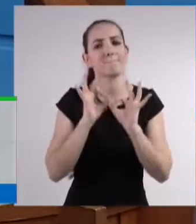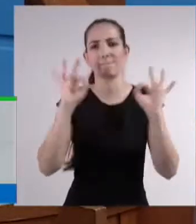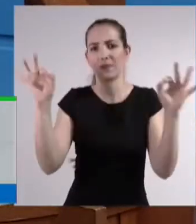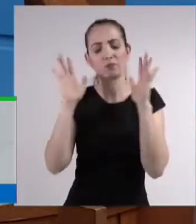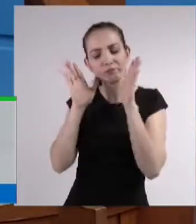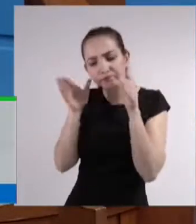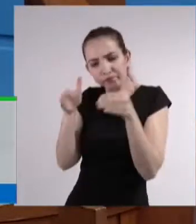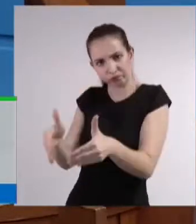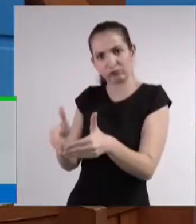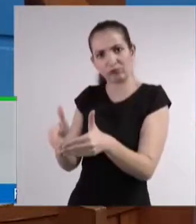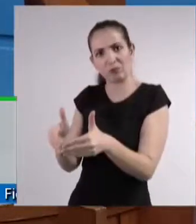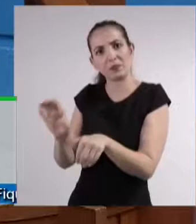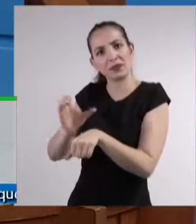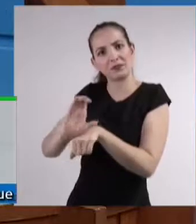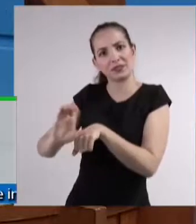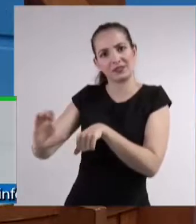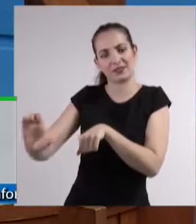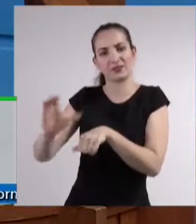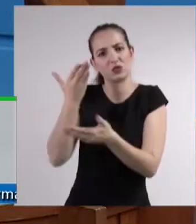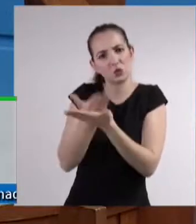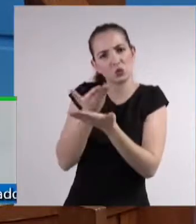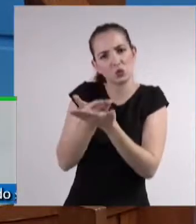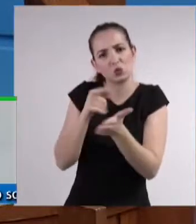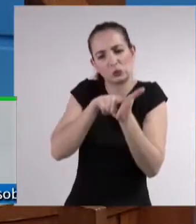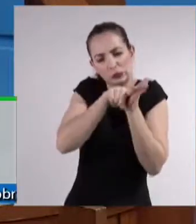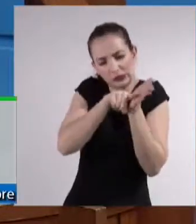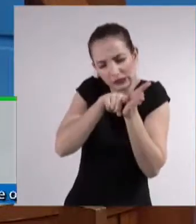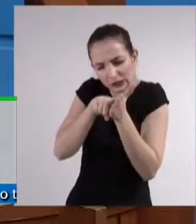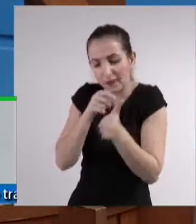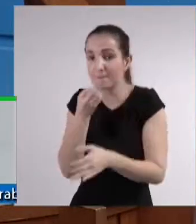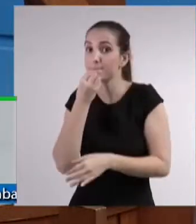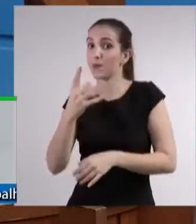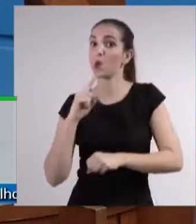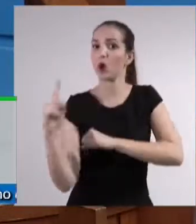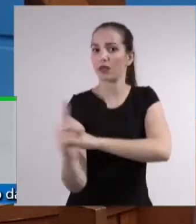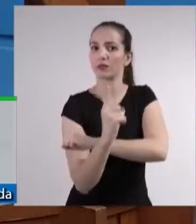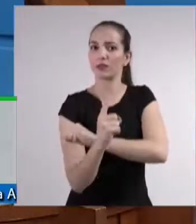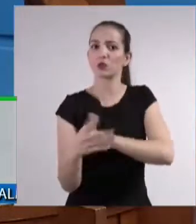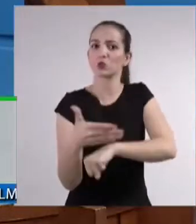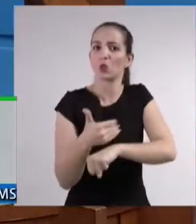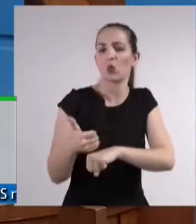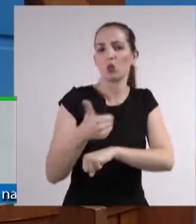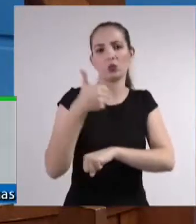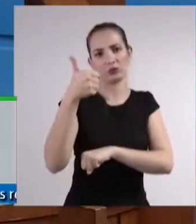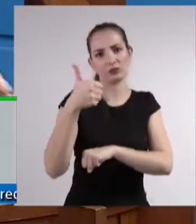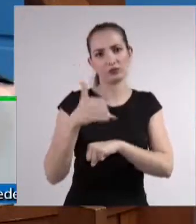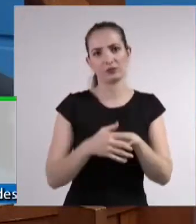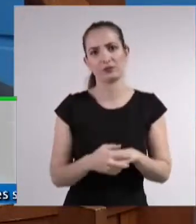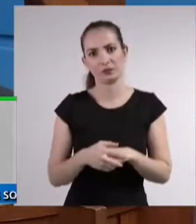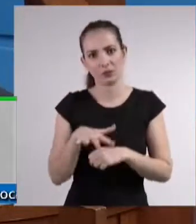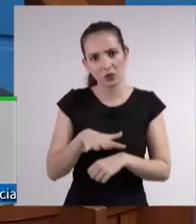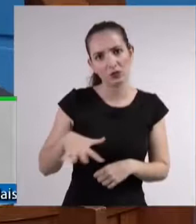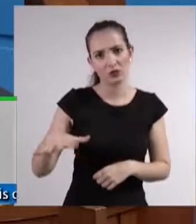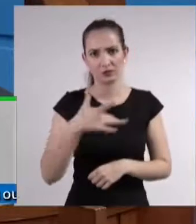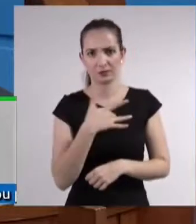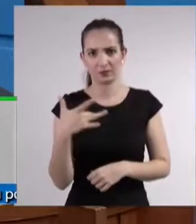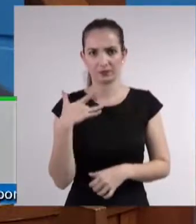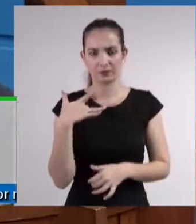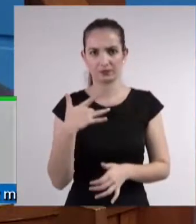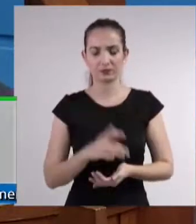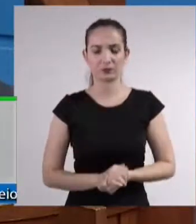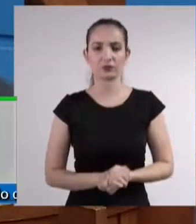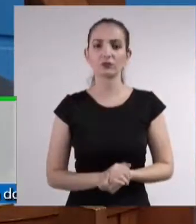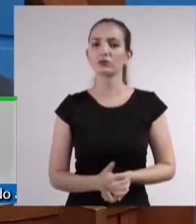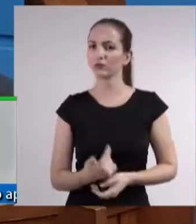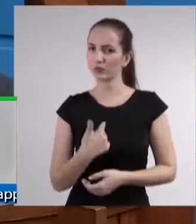voltada para a ciência, para o bom atendimento, para a qualidade no setor.